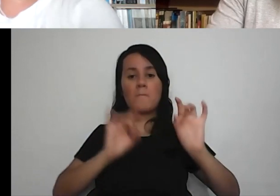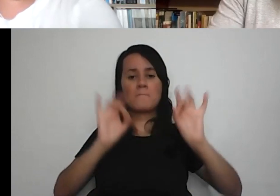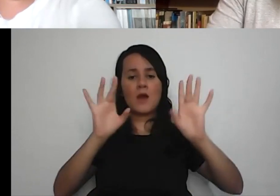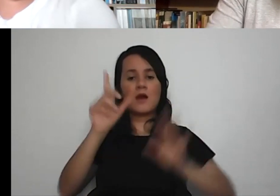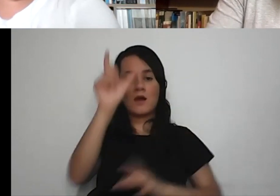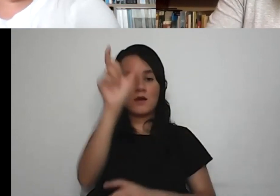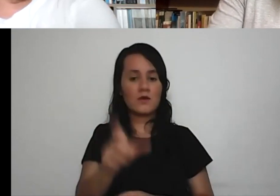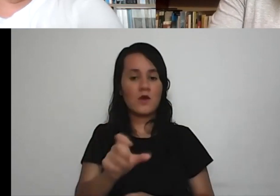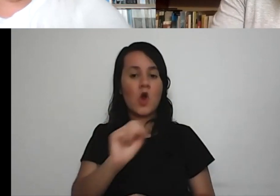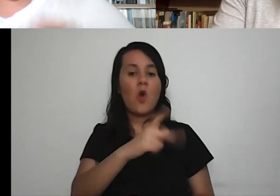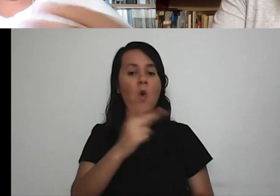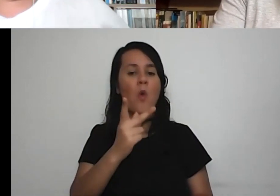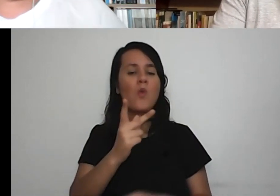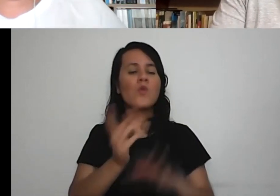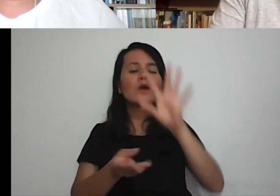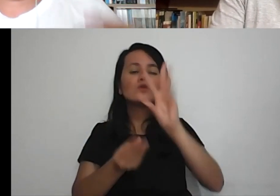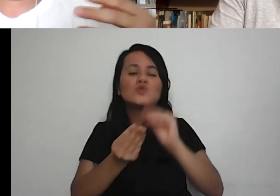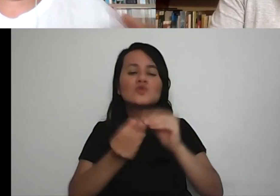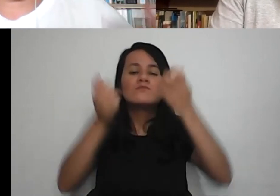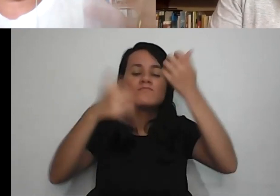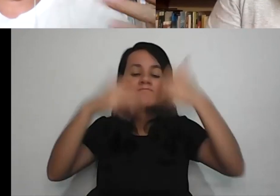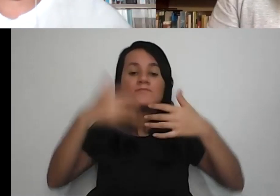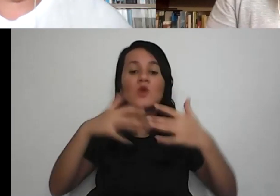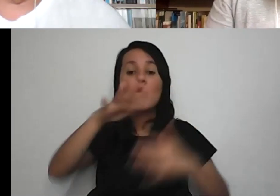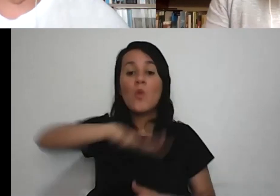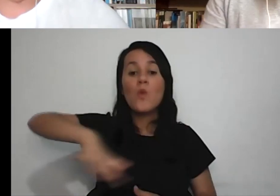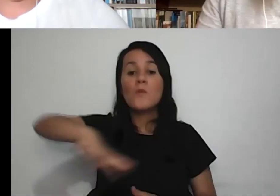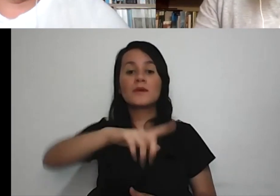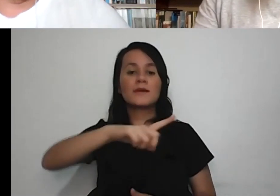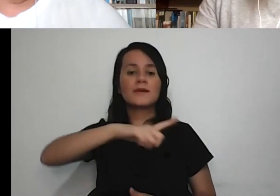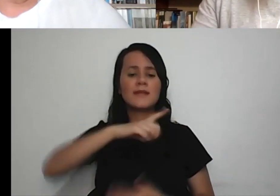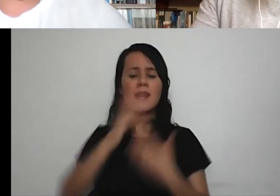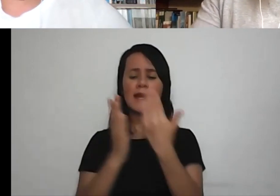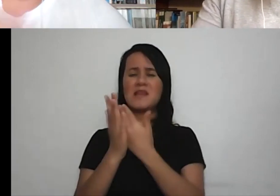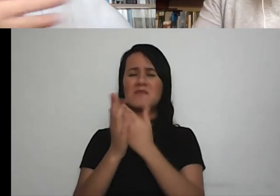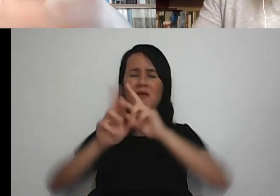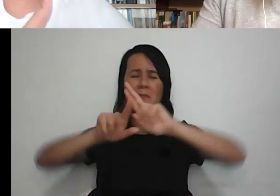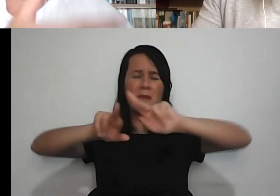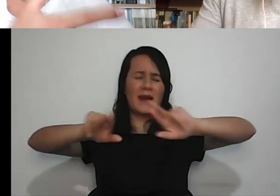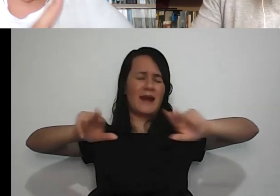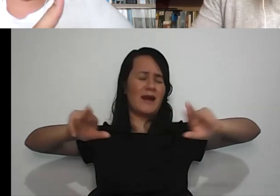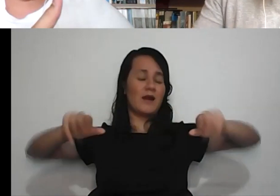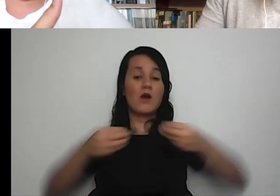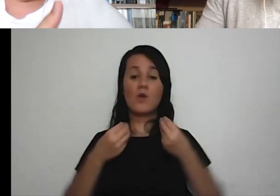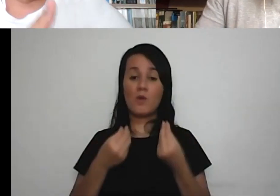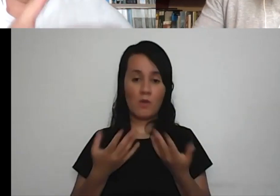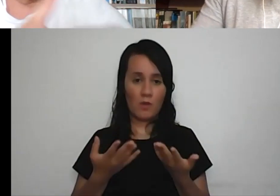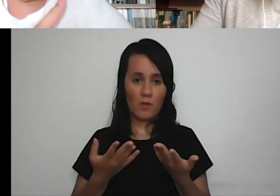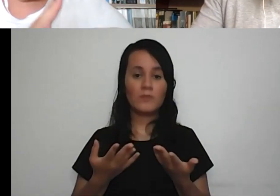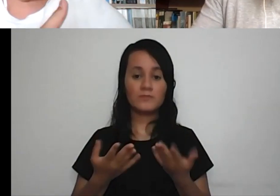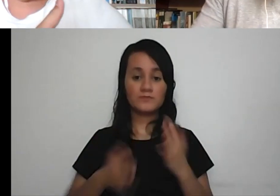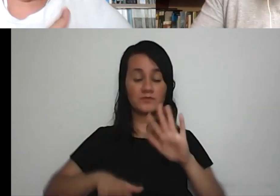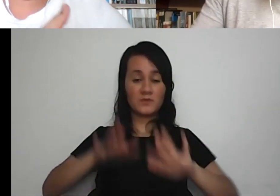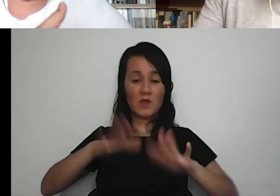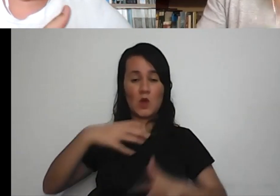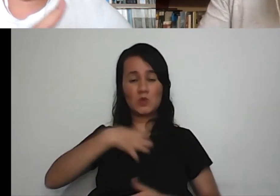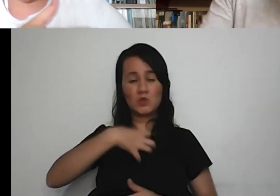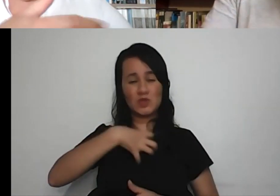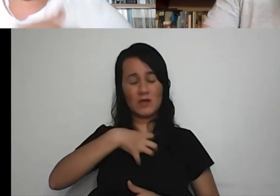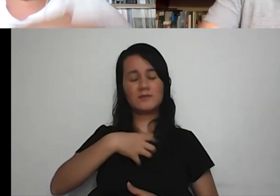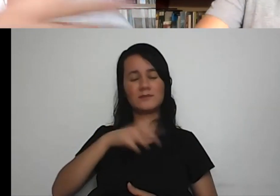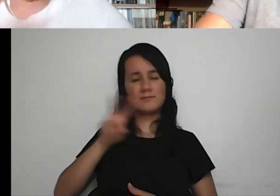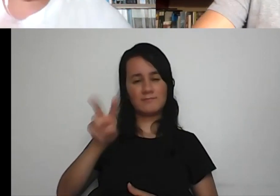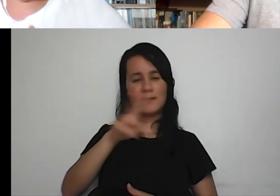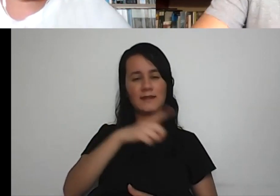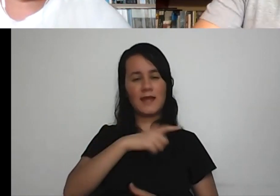Fazer resenhas, né? Num ambiente em que tem tantos livros. Porque muitos das estruturas, né, que a gente conhece